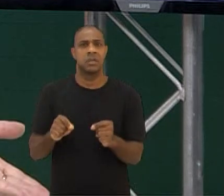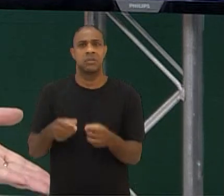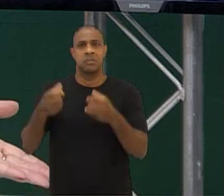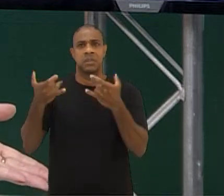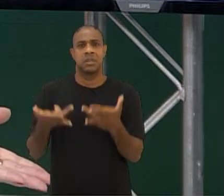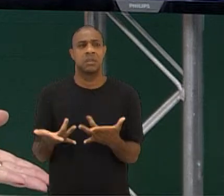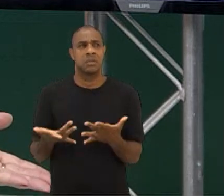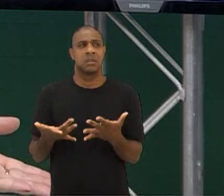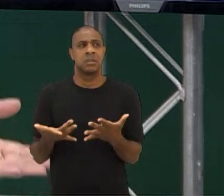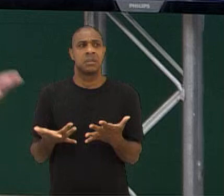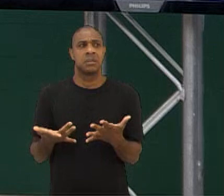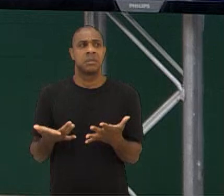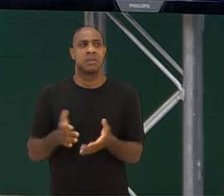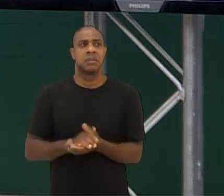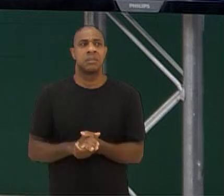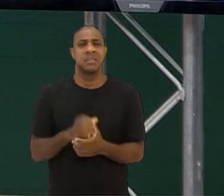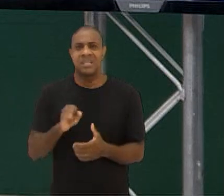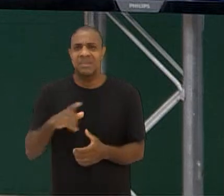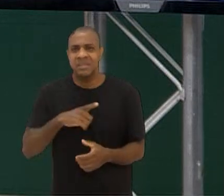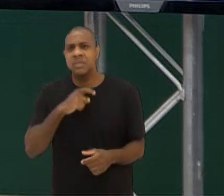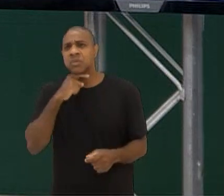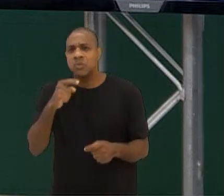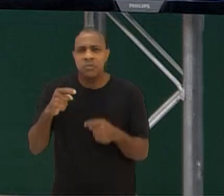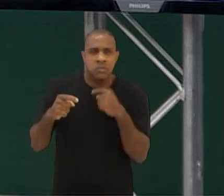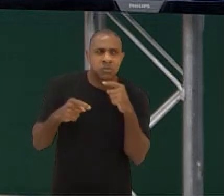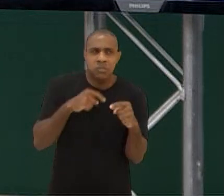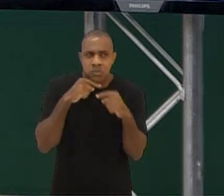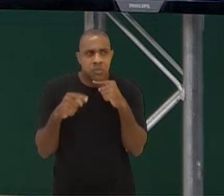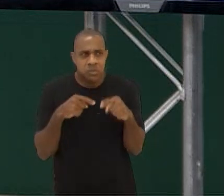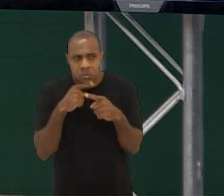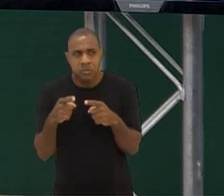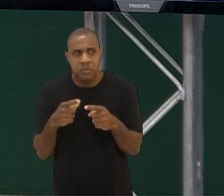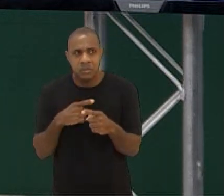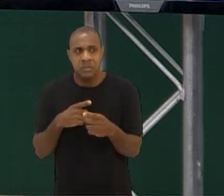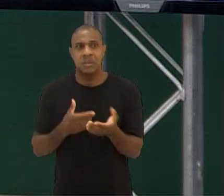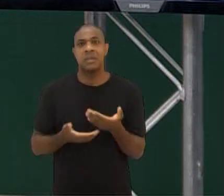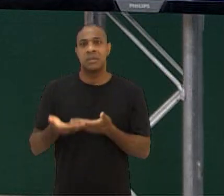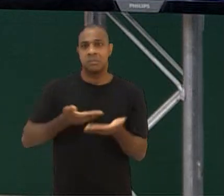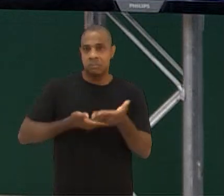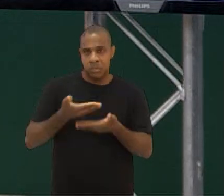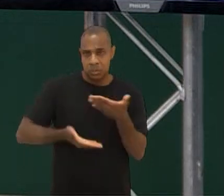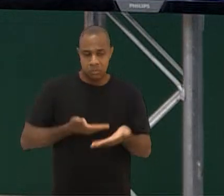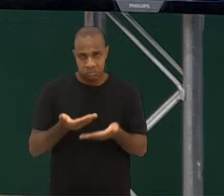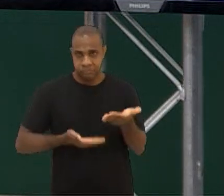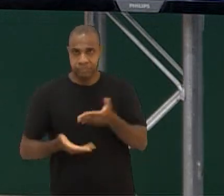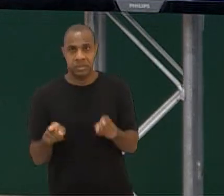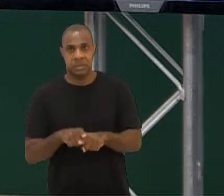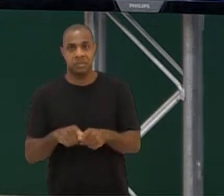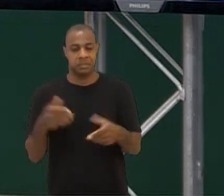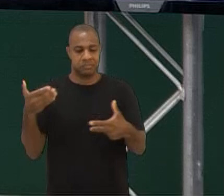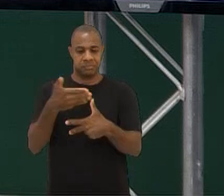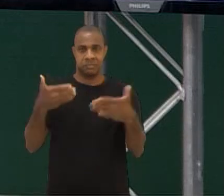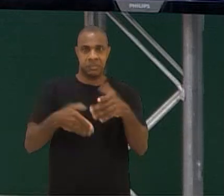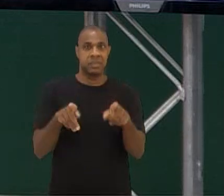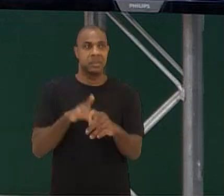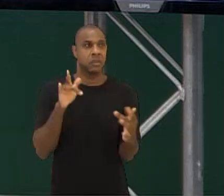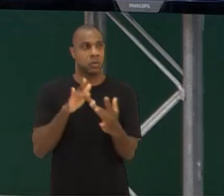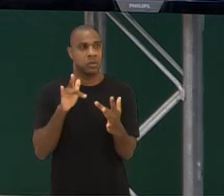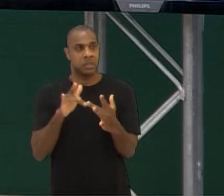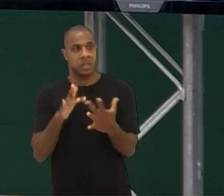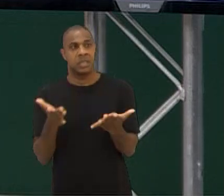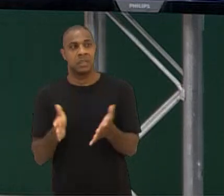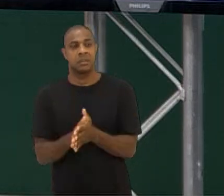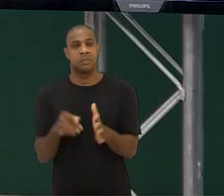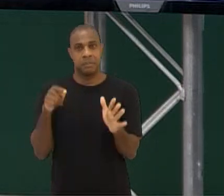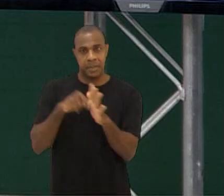alguma coisa na dúvida, procure ver ali de novo a aula, né, acessar novamente, ou entrar em contato com a sua escola, ou mandar